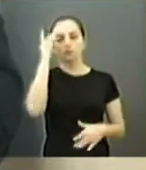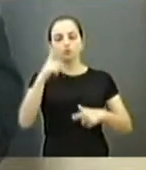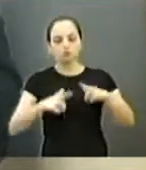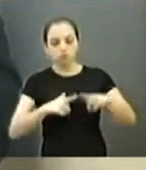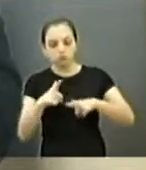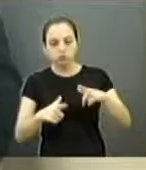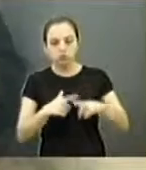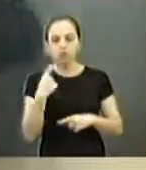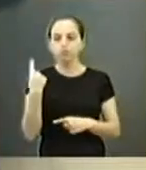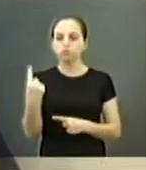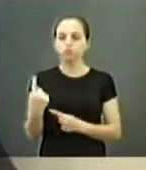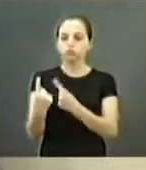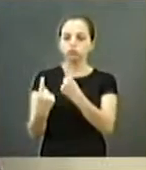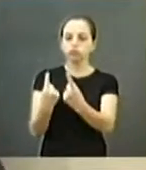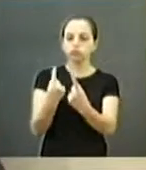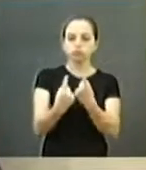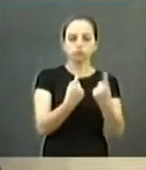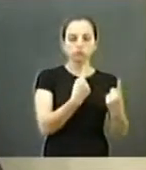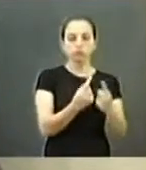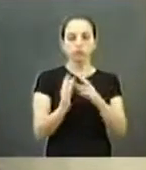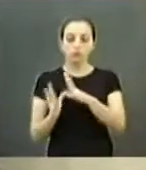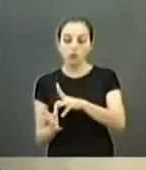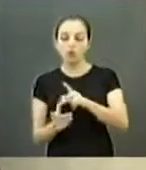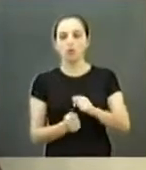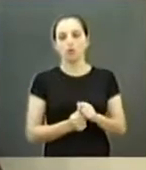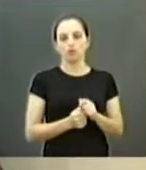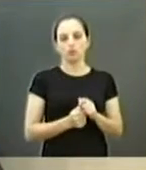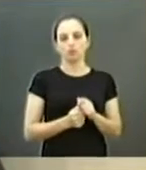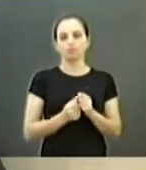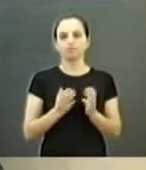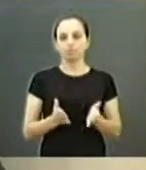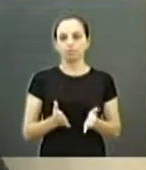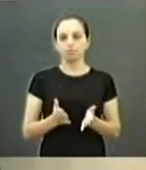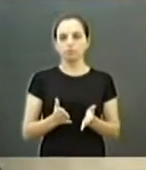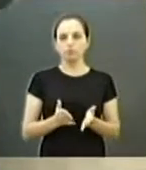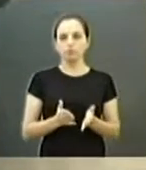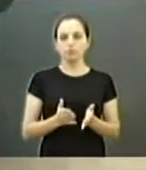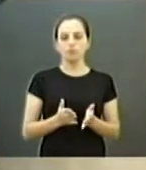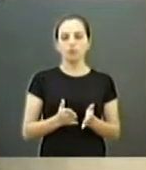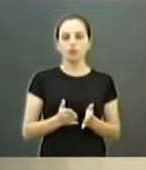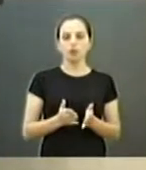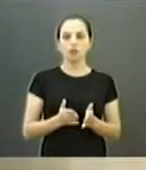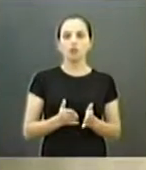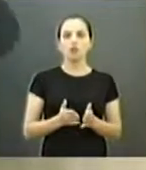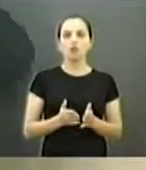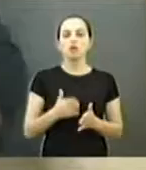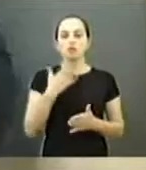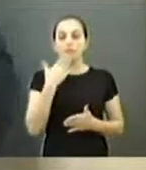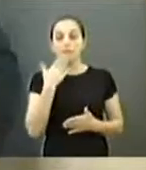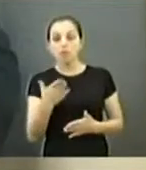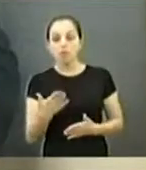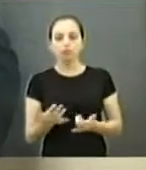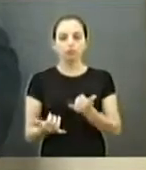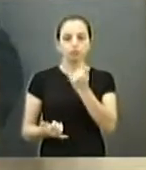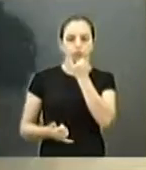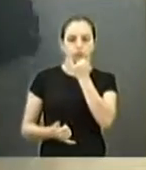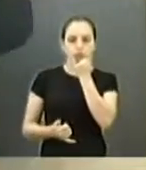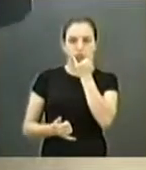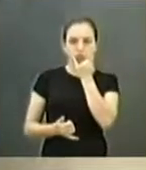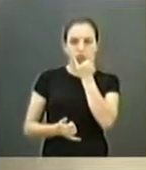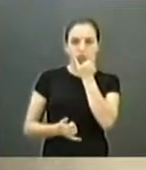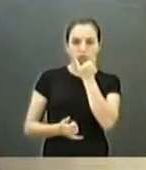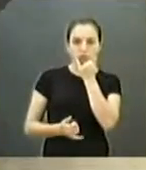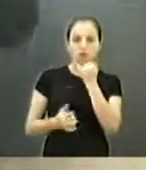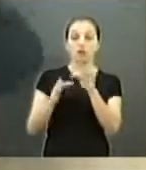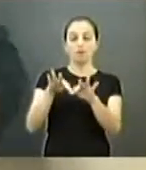a um. Tem a grandeza. Mais um minuto, por favor. O senhor tem direito. A grandeza de pedir desculpas. Pedir